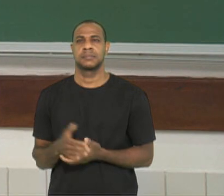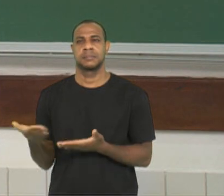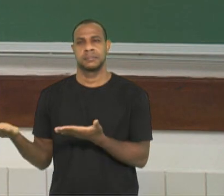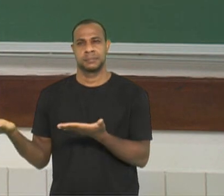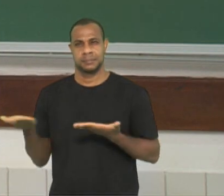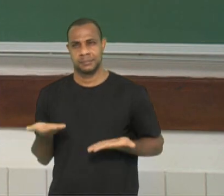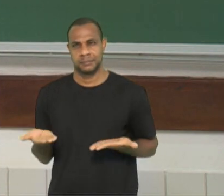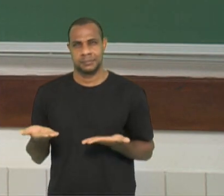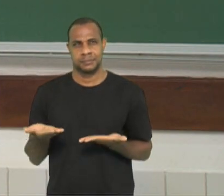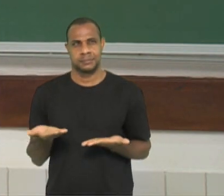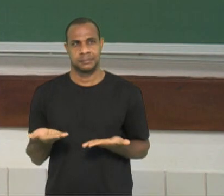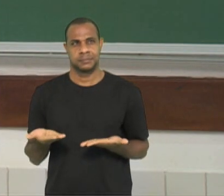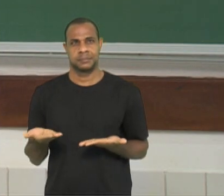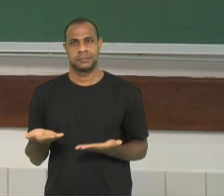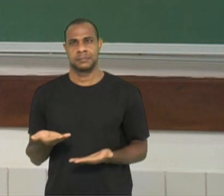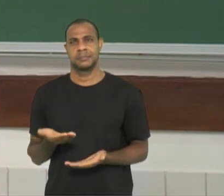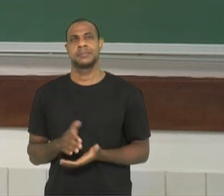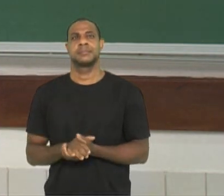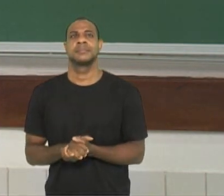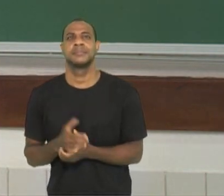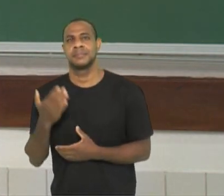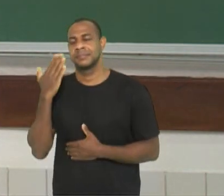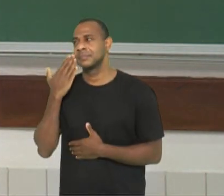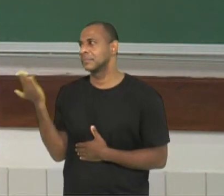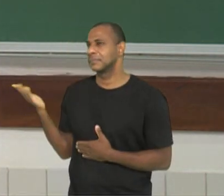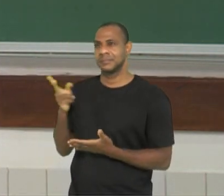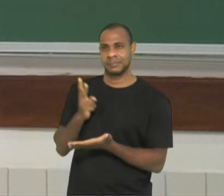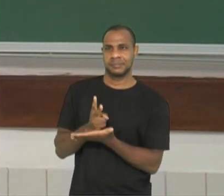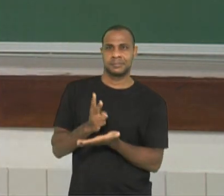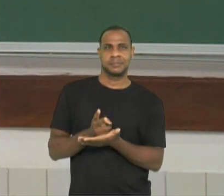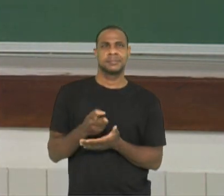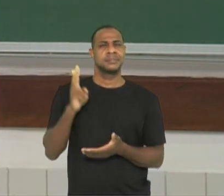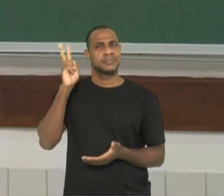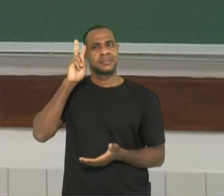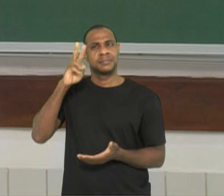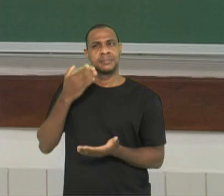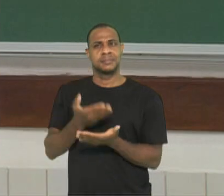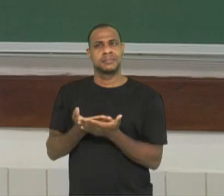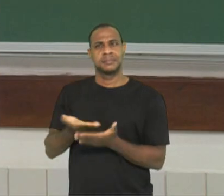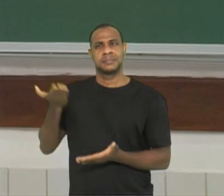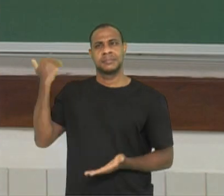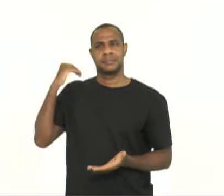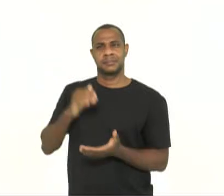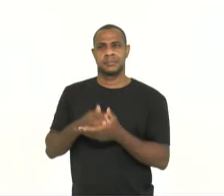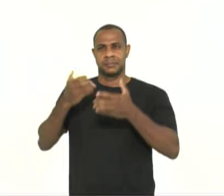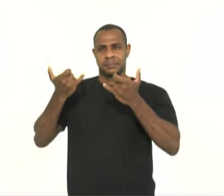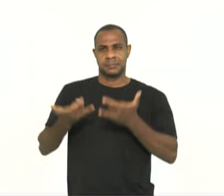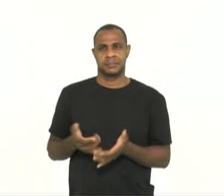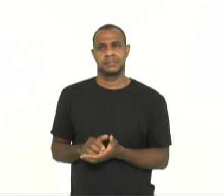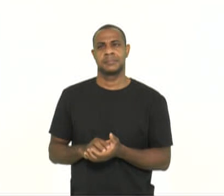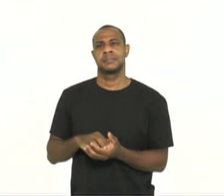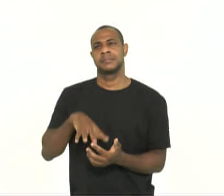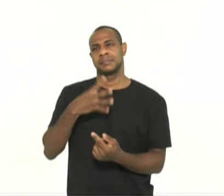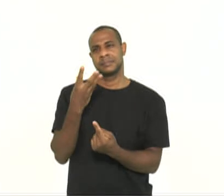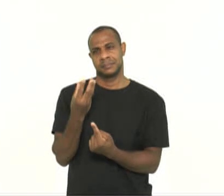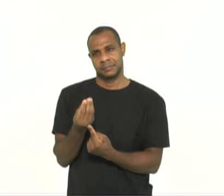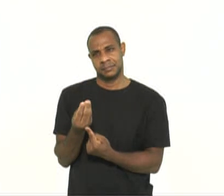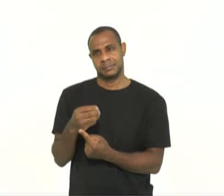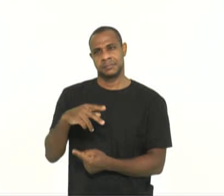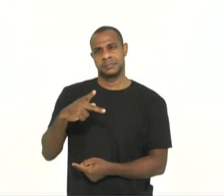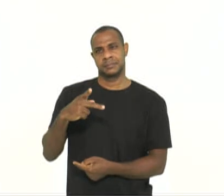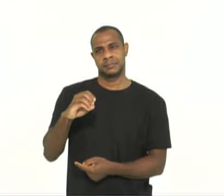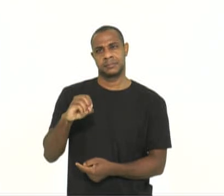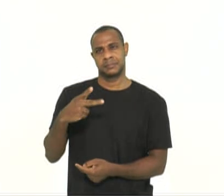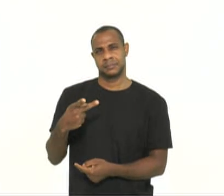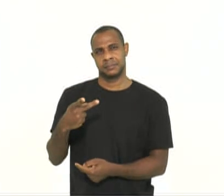Bem-vindos, tudo bom? Vamos dar continuidade? Vamos lembrar que a gente viu na aula passada, nós falamos sobre arte pop, um movimento artístico que se caracteriza pelo uso